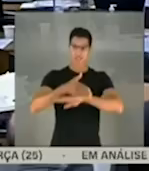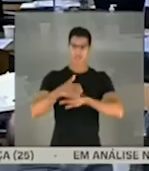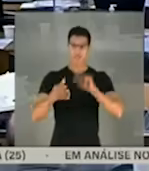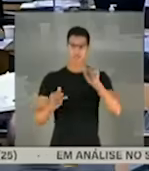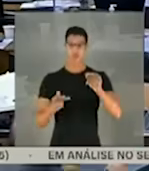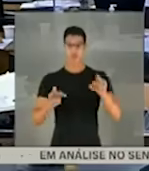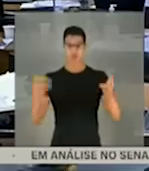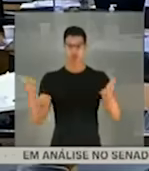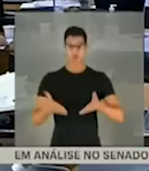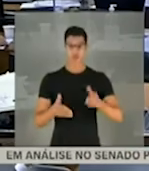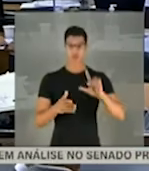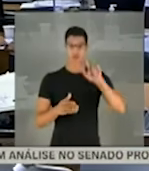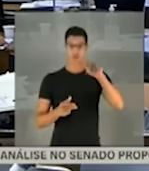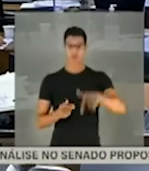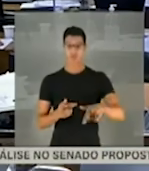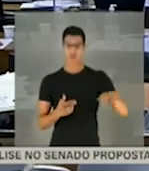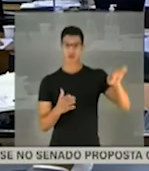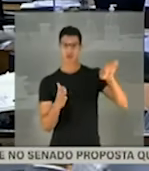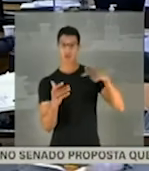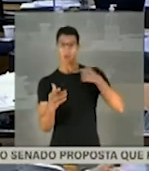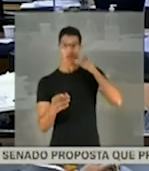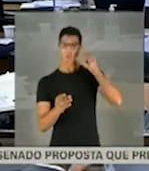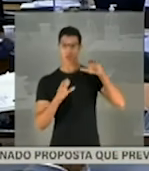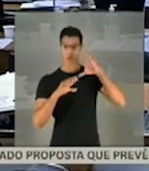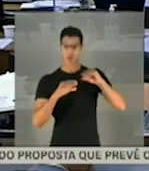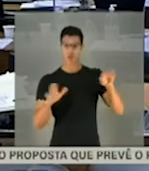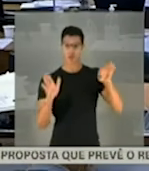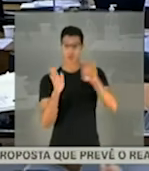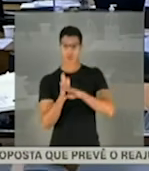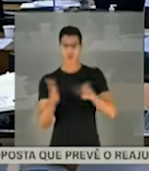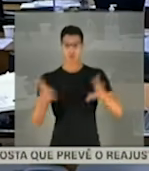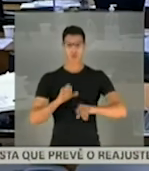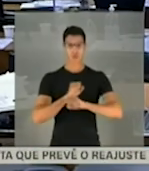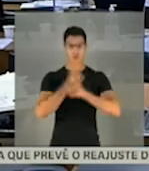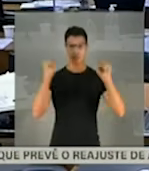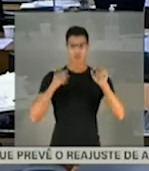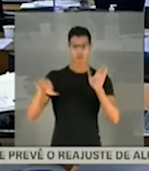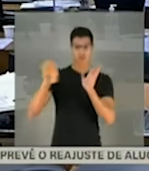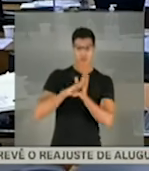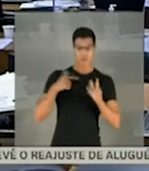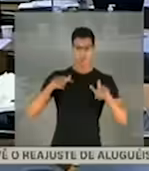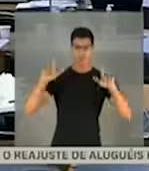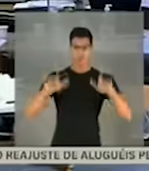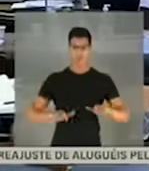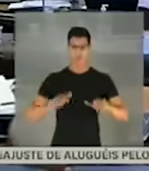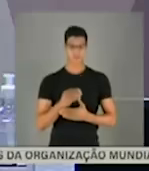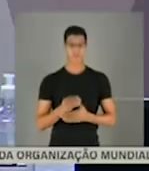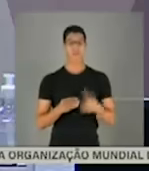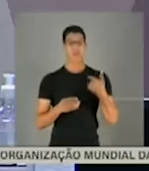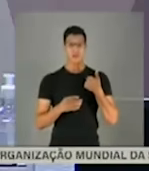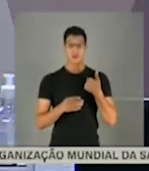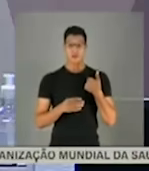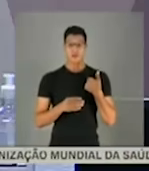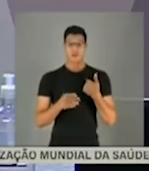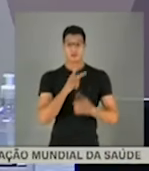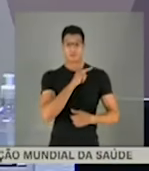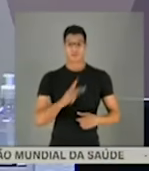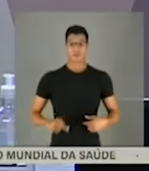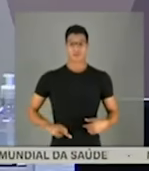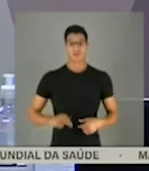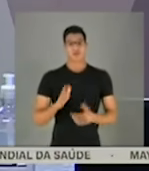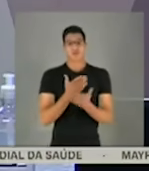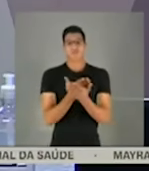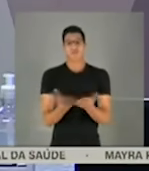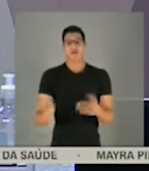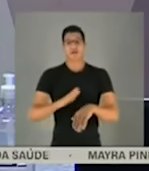que hoje, logo ao chegar, ontem à noite eu cheguei, e hoje de manhã, quando eu cheguei aqui no meu gabinete, eu mandei retirar. Presidente, não perca